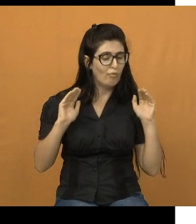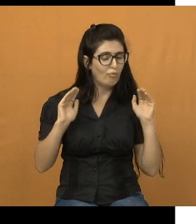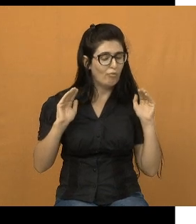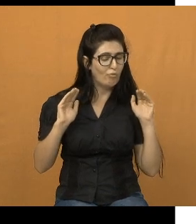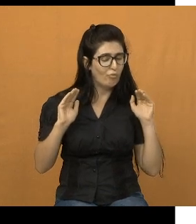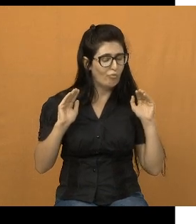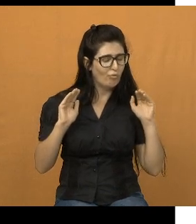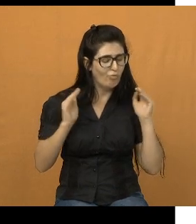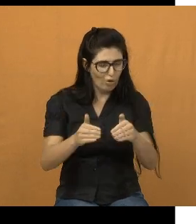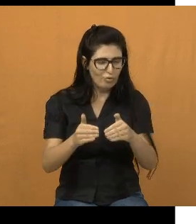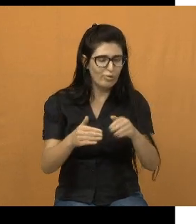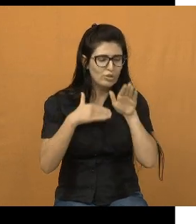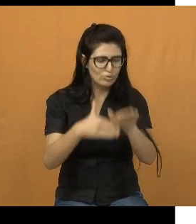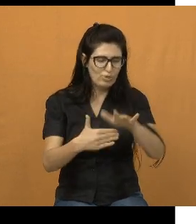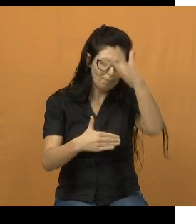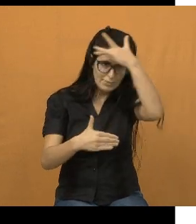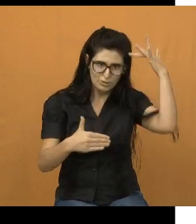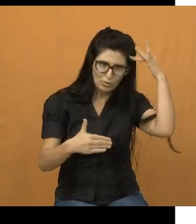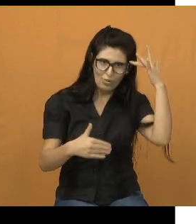Obrigado.